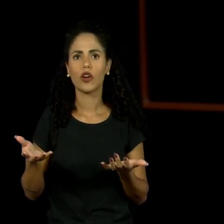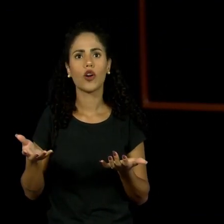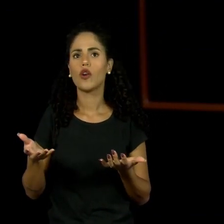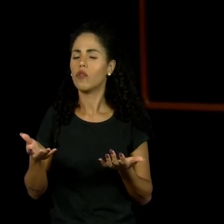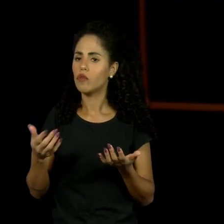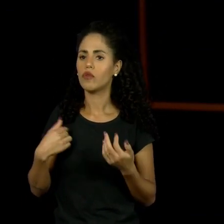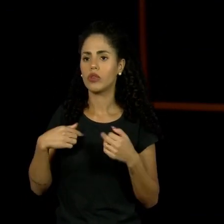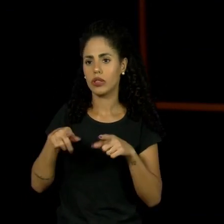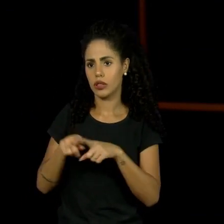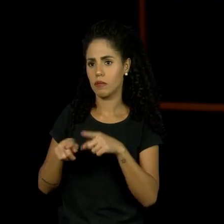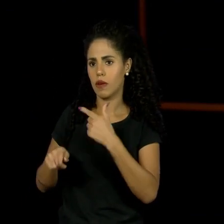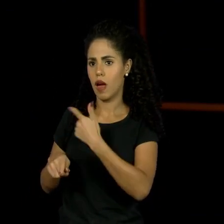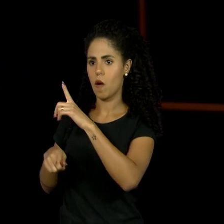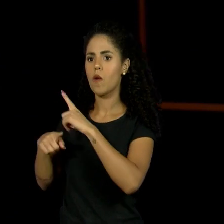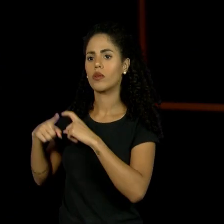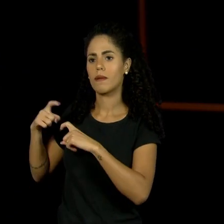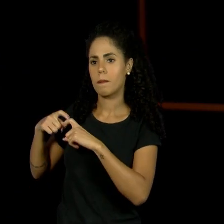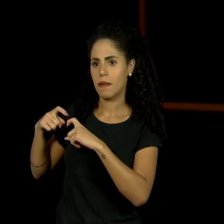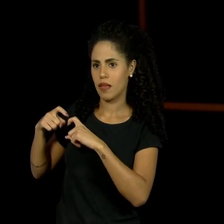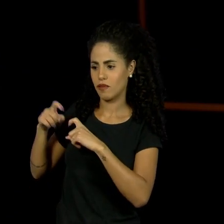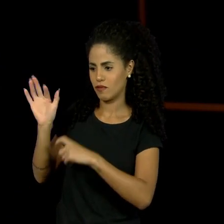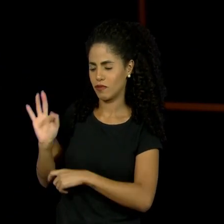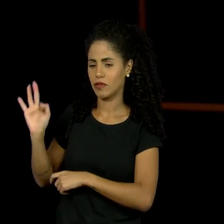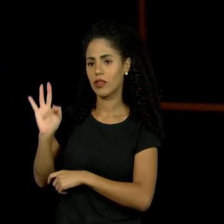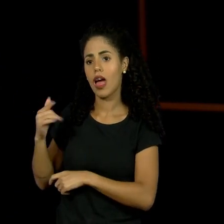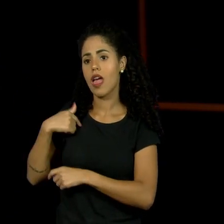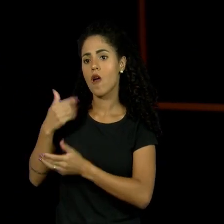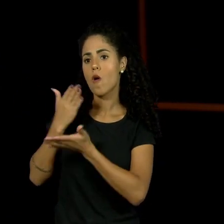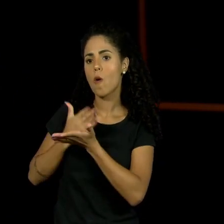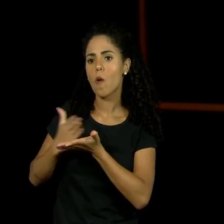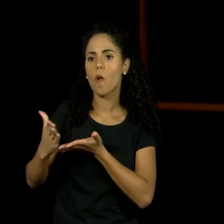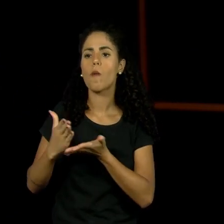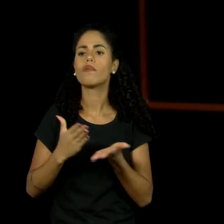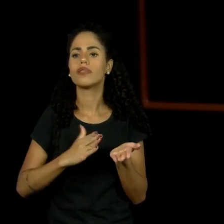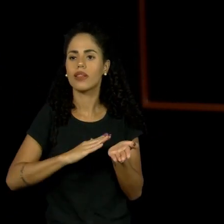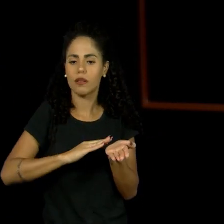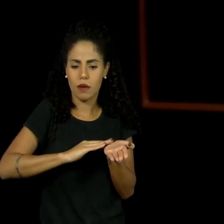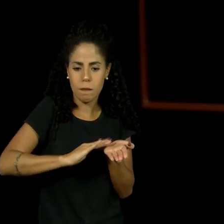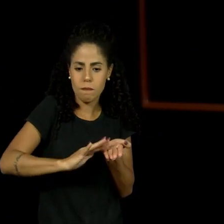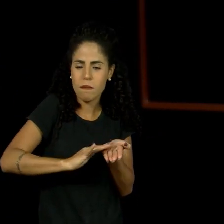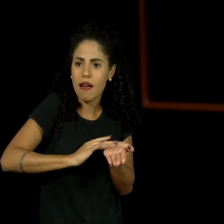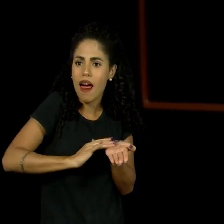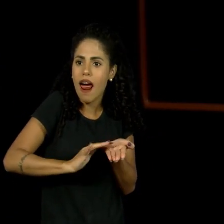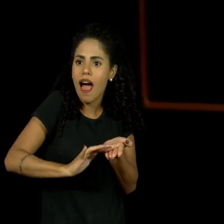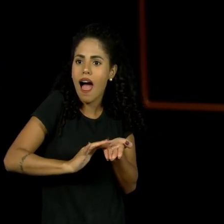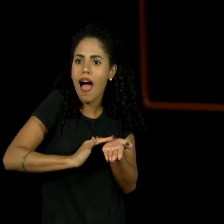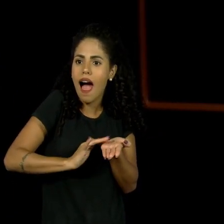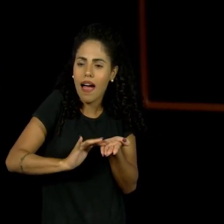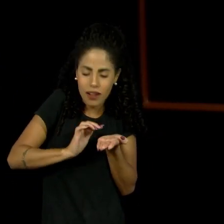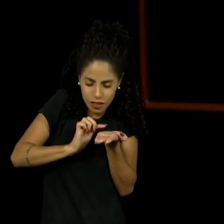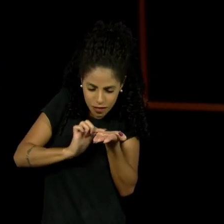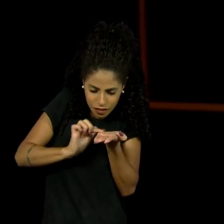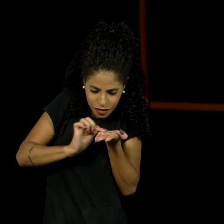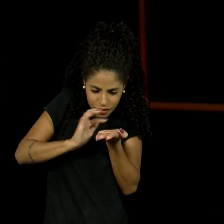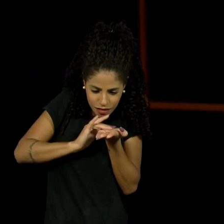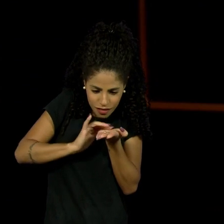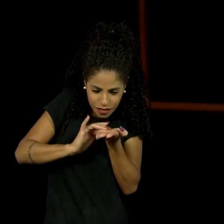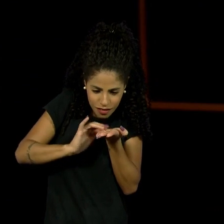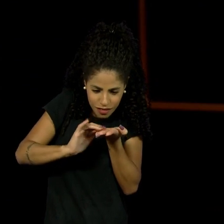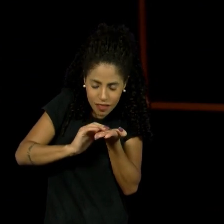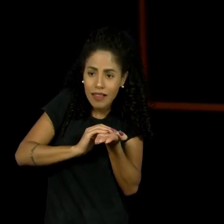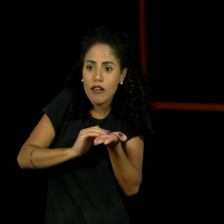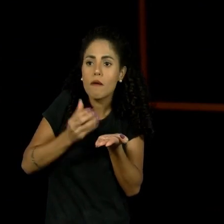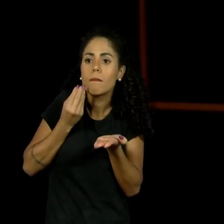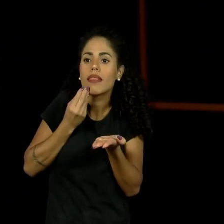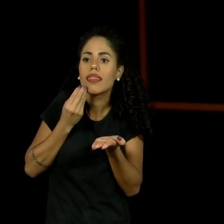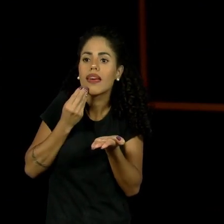a Nancy Bill, a doutora da universidade, eu comecei a ler Braille para desenvolver as camadas,